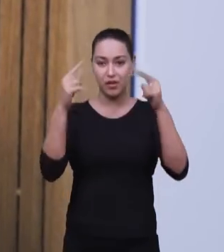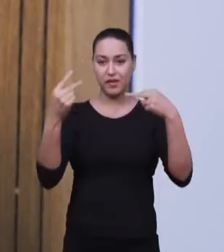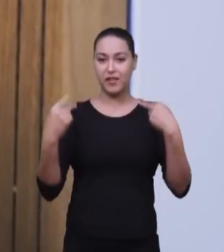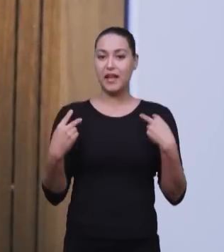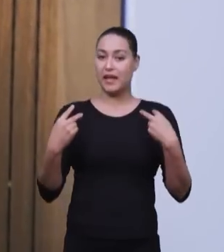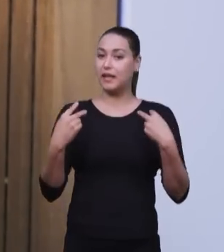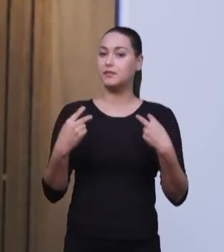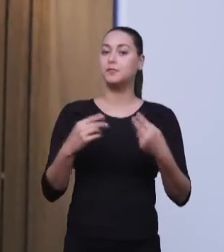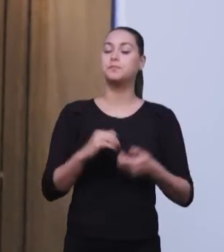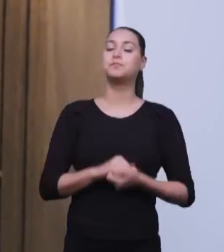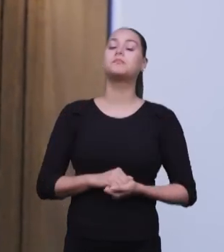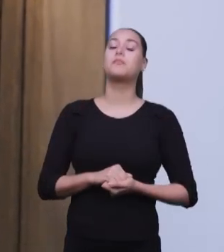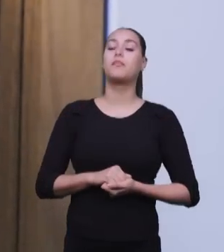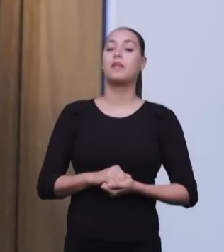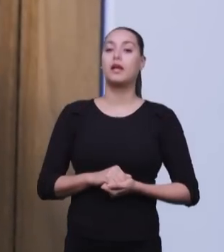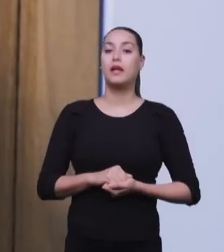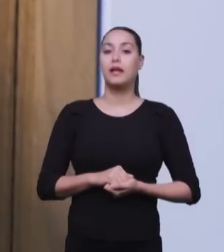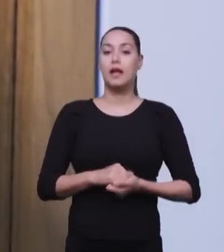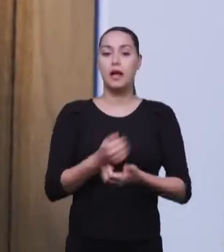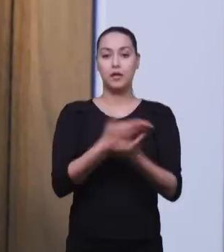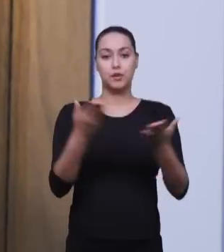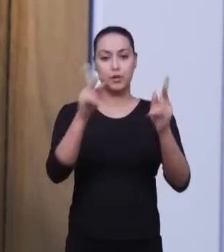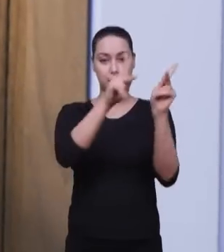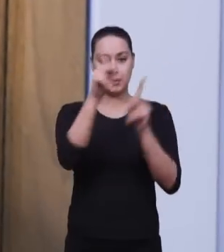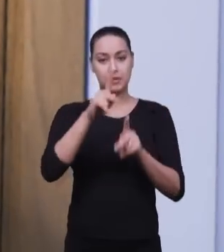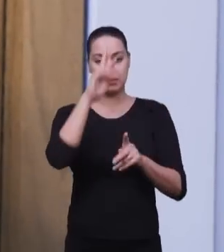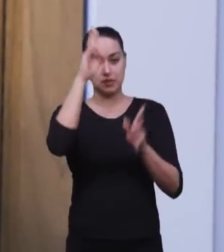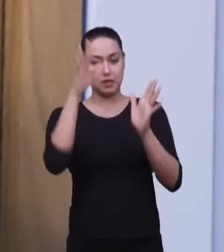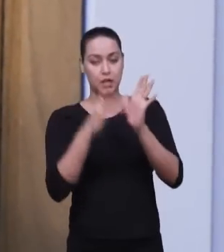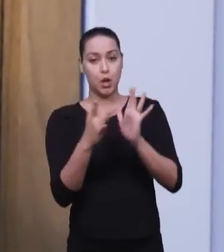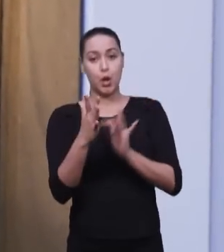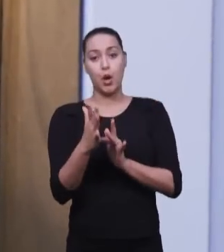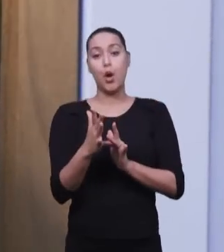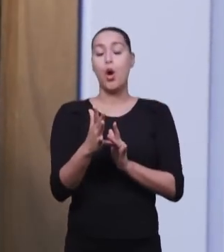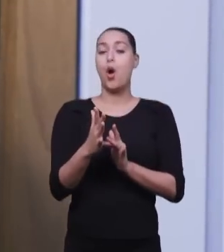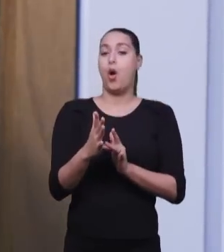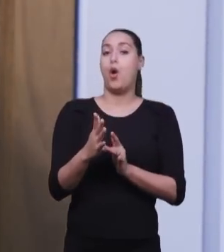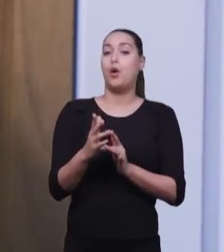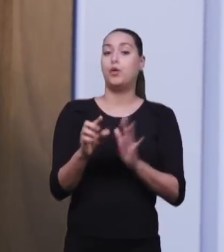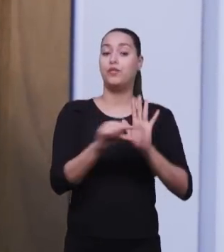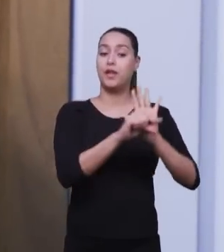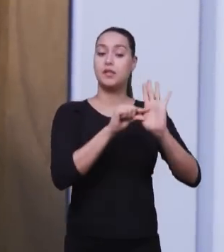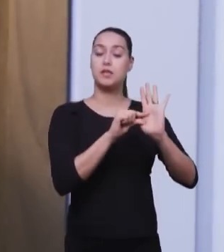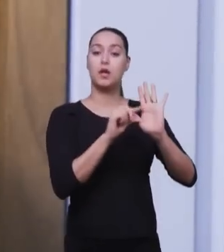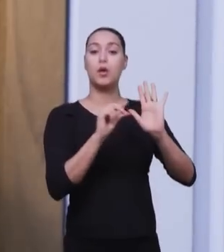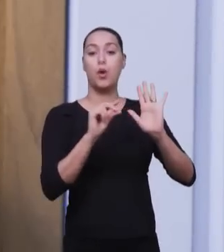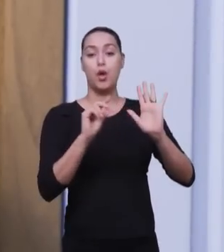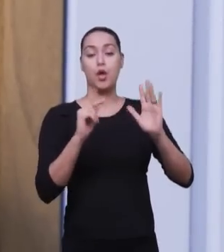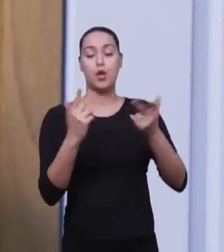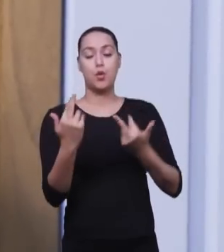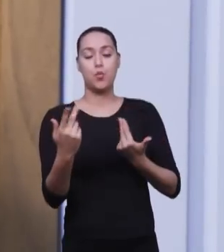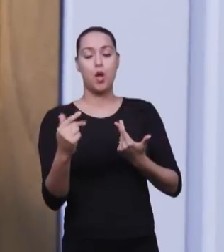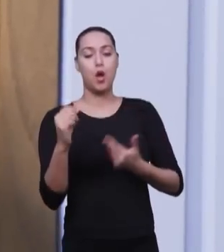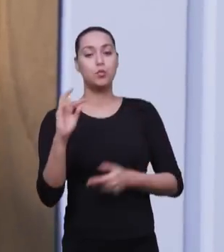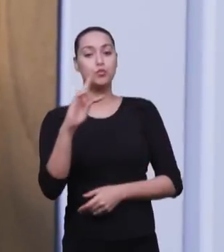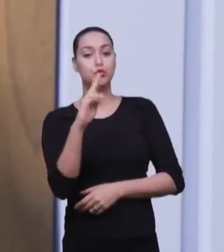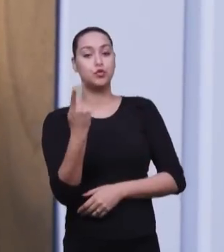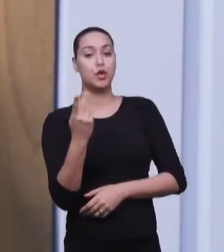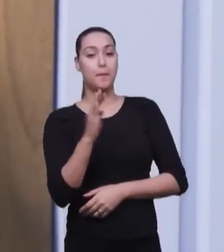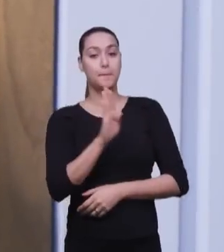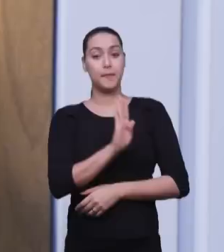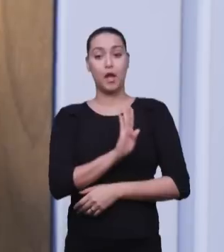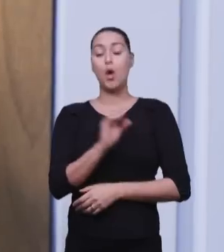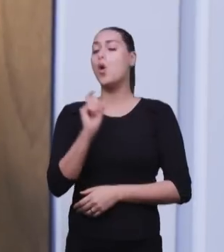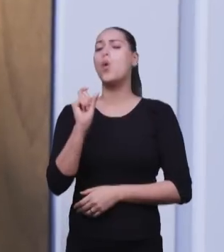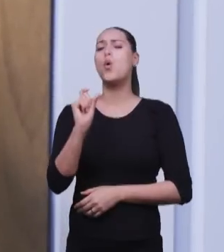assistindo. Seguindo o mesmo versículo que a Bruna acabou de ler, de Hebreus, a primeira pergunta